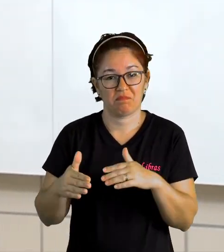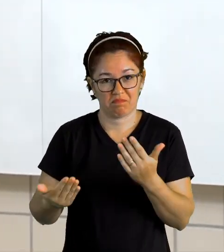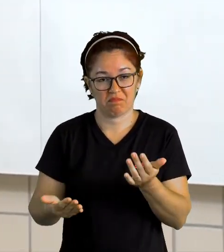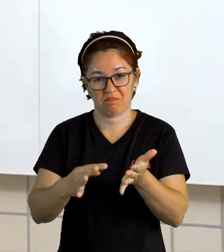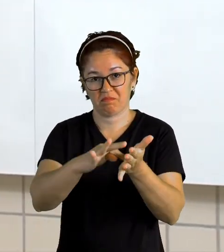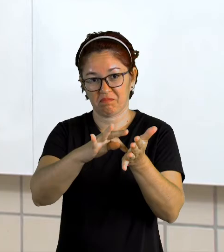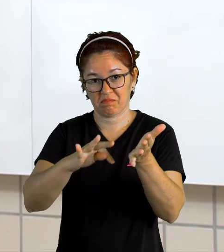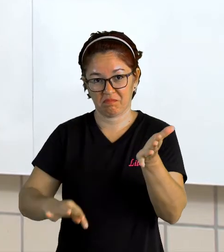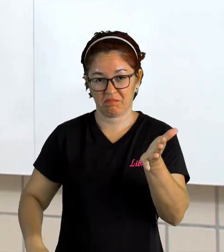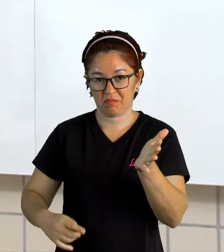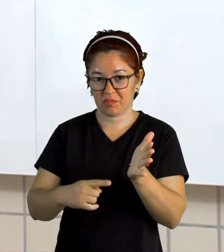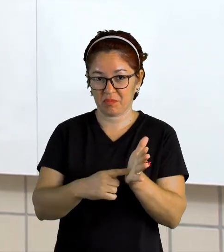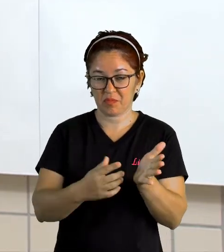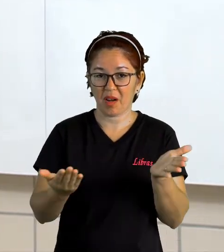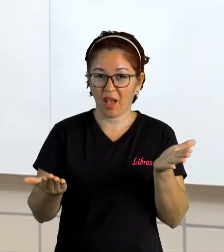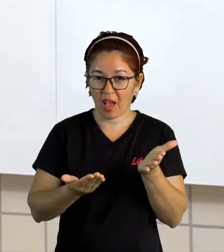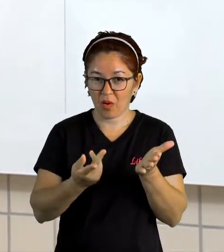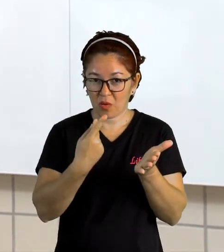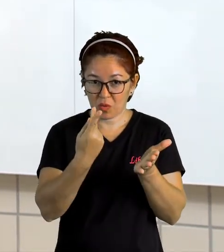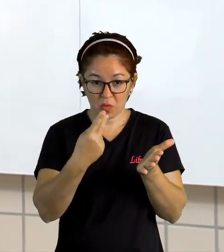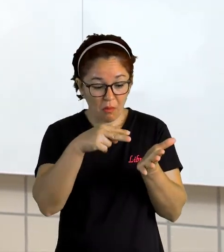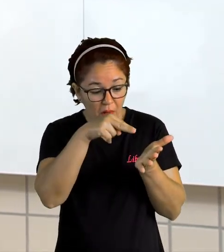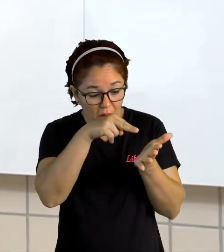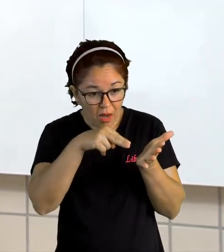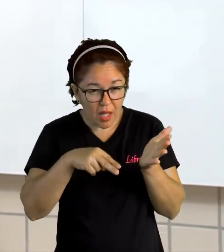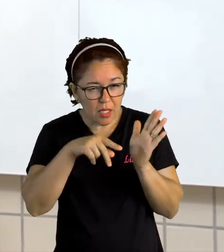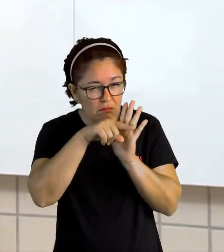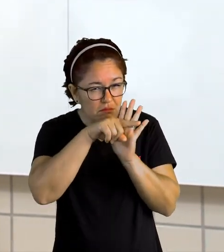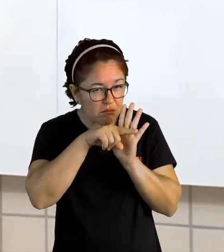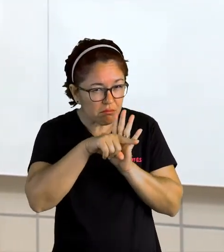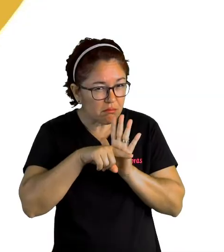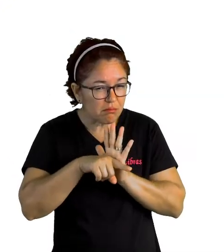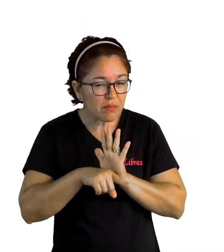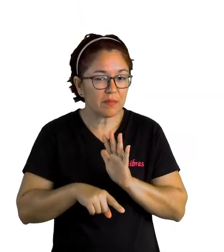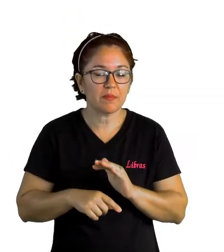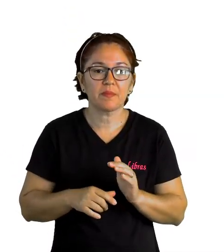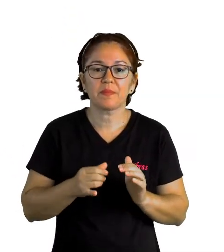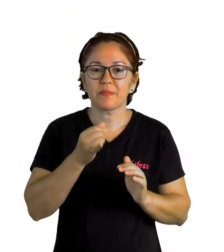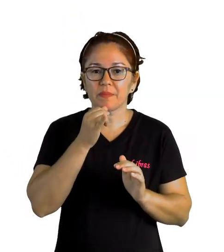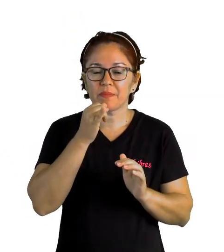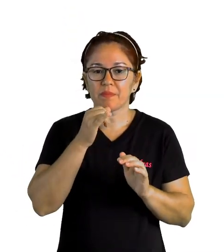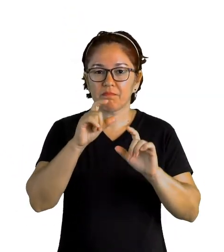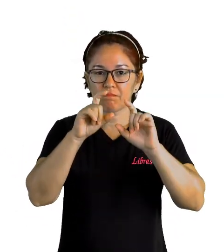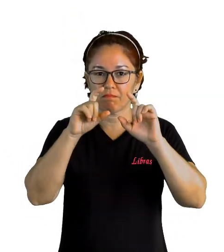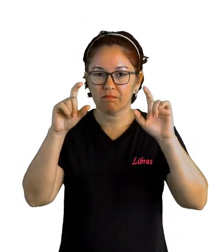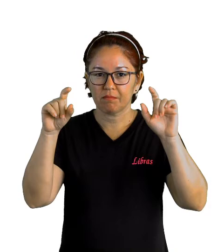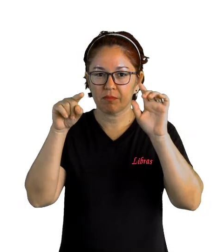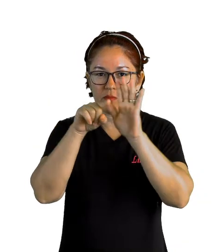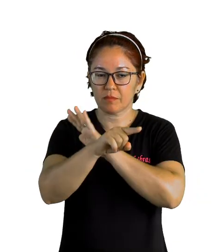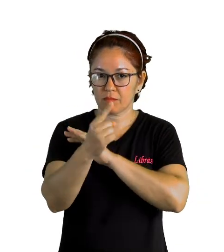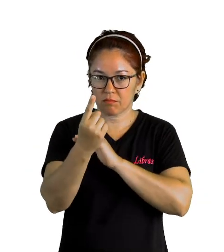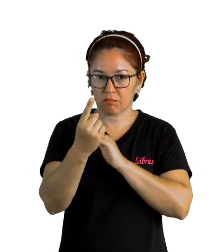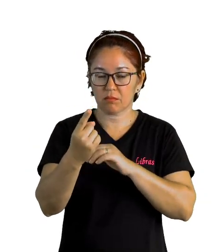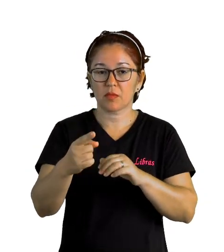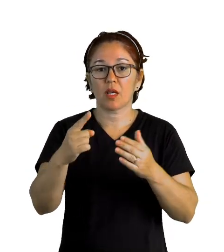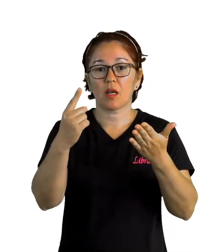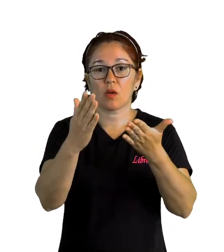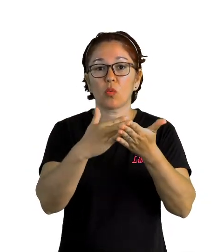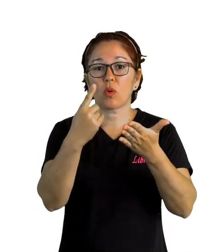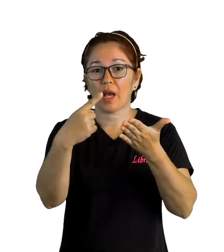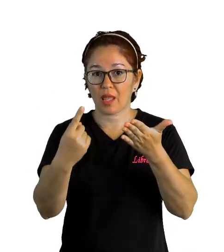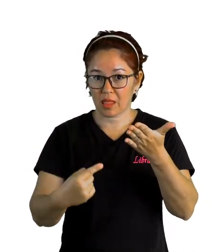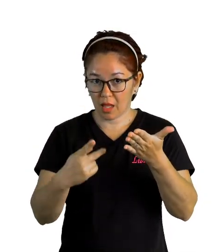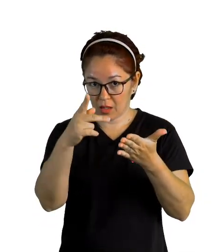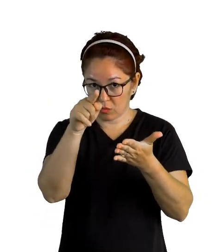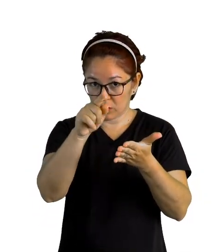interpretação desse texto. Primeira pergunta. Essas perguntinhas você vai colocar aí no seu caderno de PPT, tá?